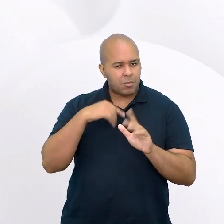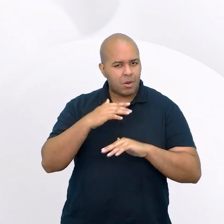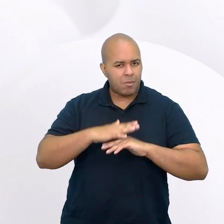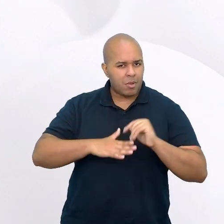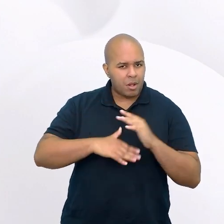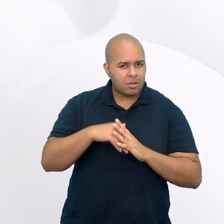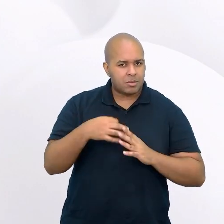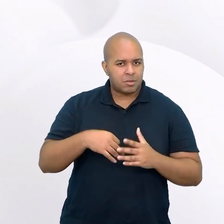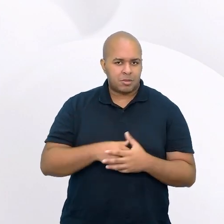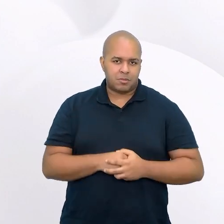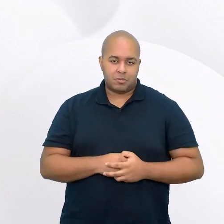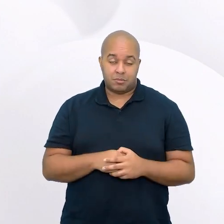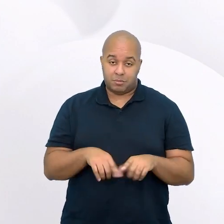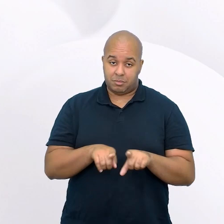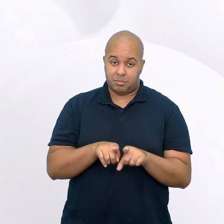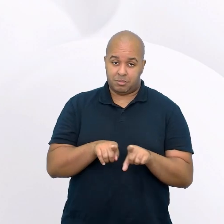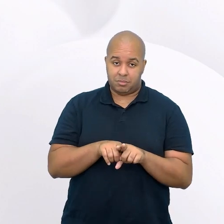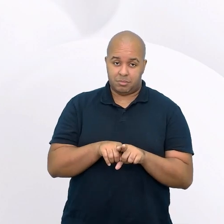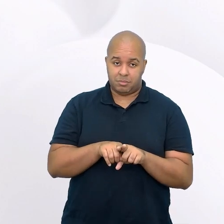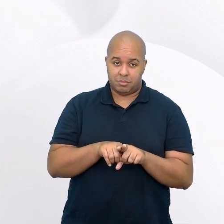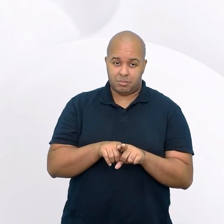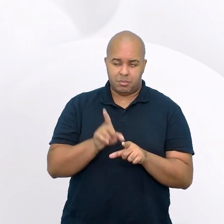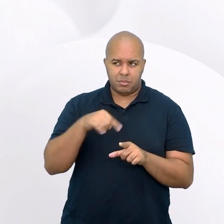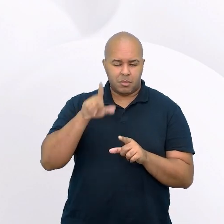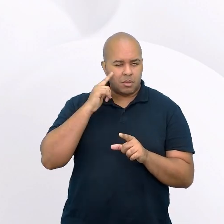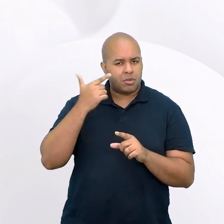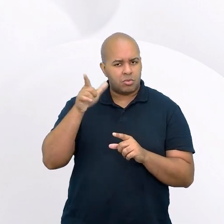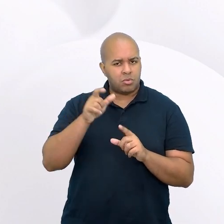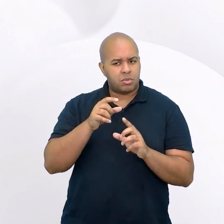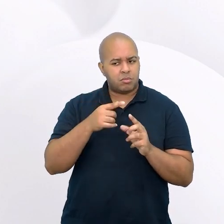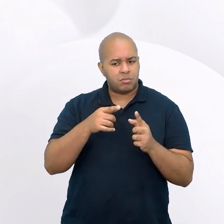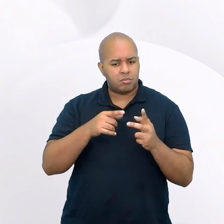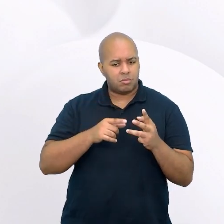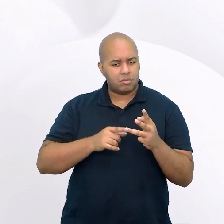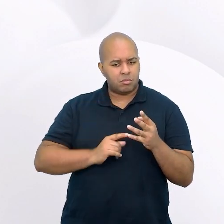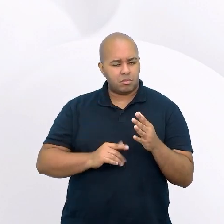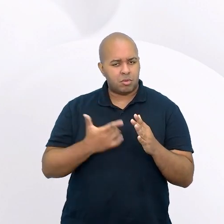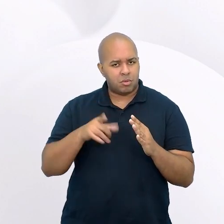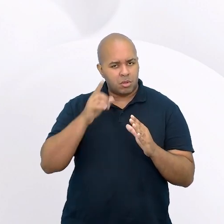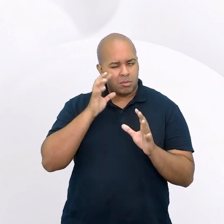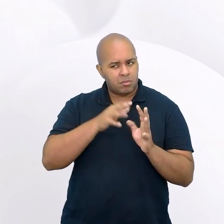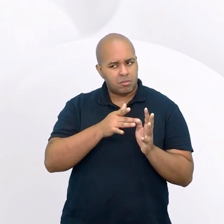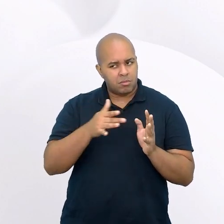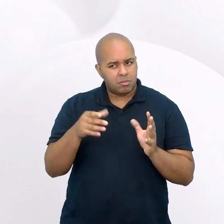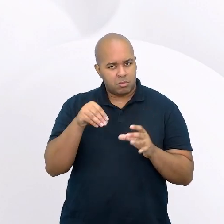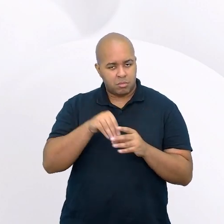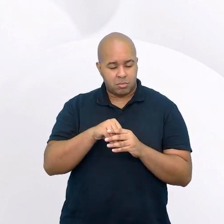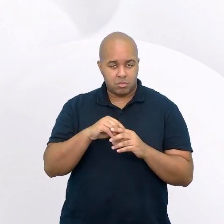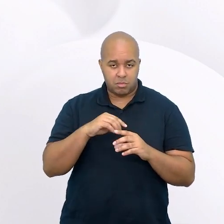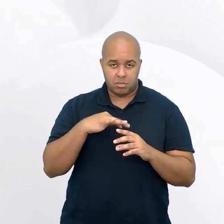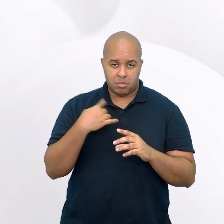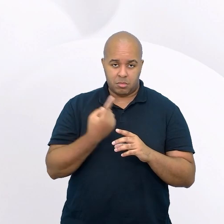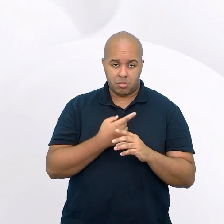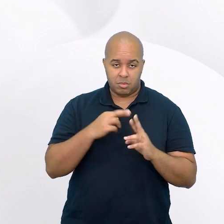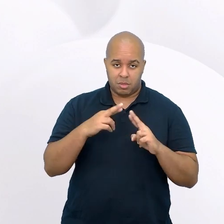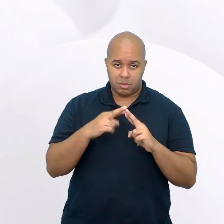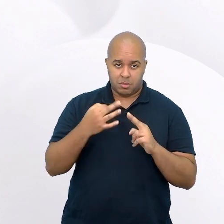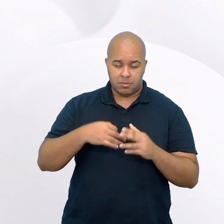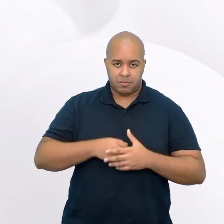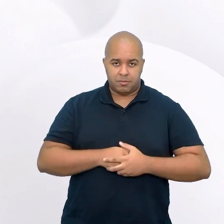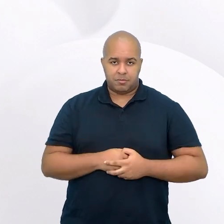práticas e nas nos demais aspectos que acabam perpassando a nossa rede né sim